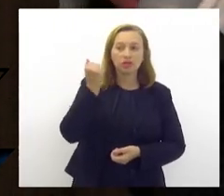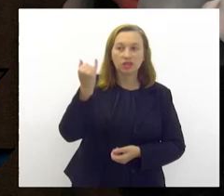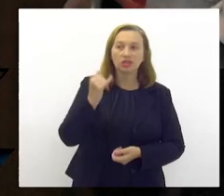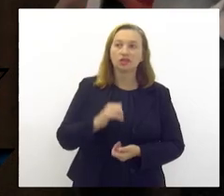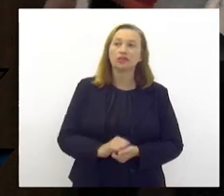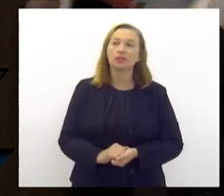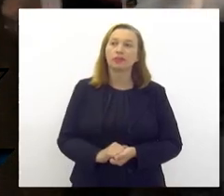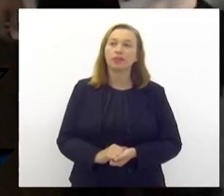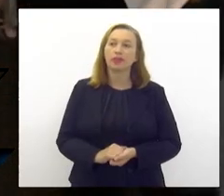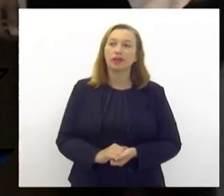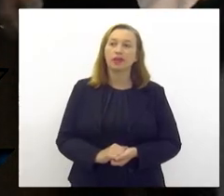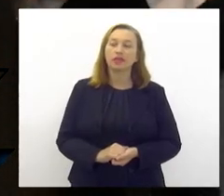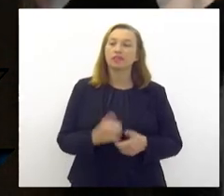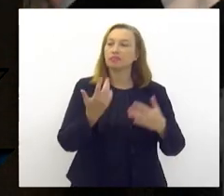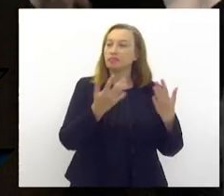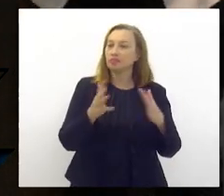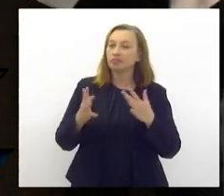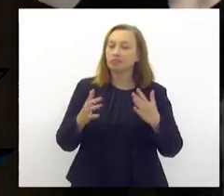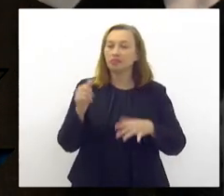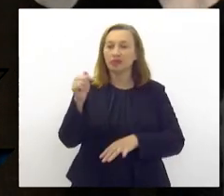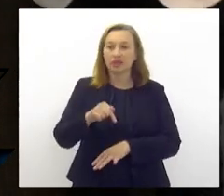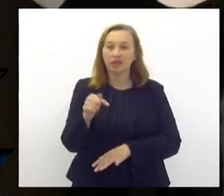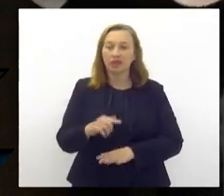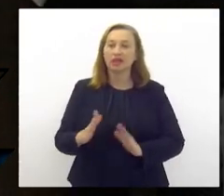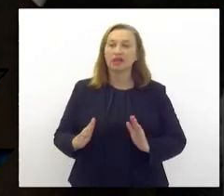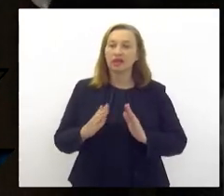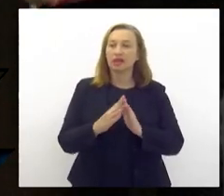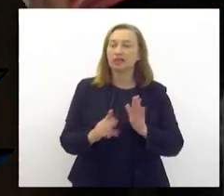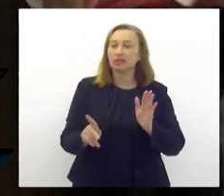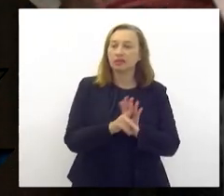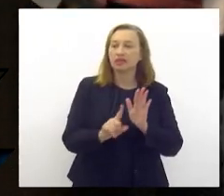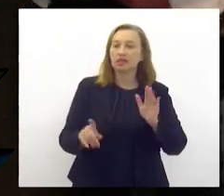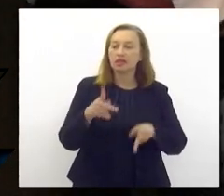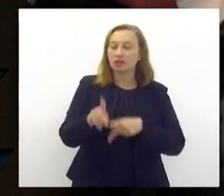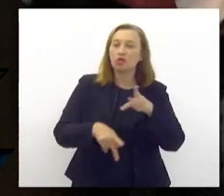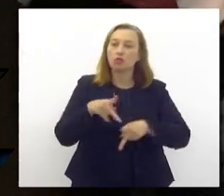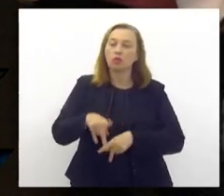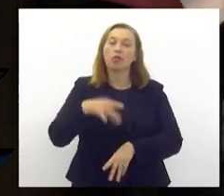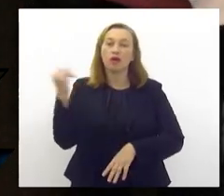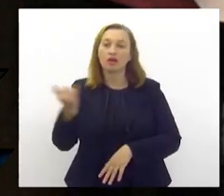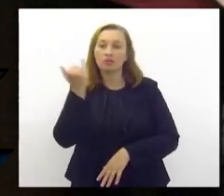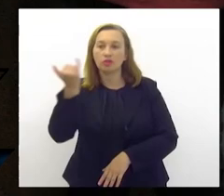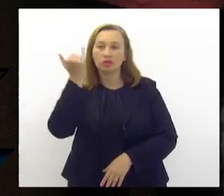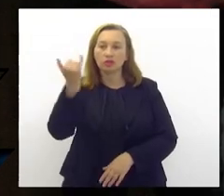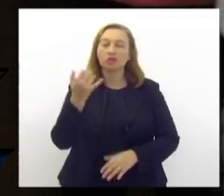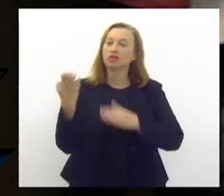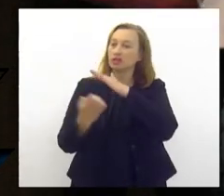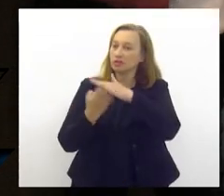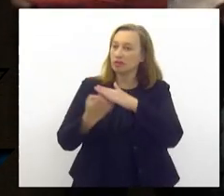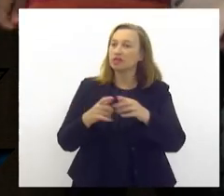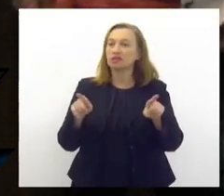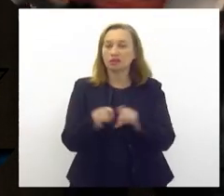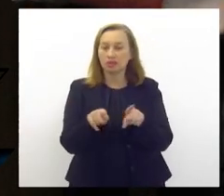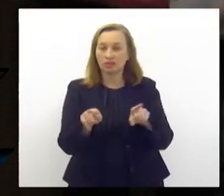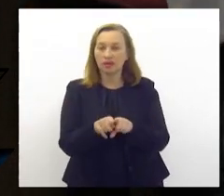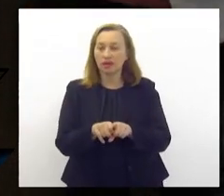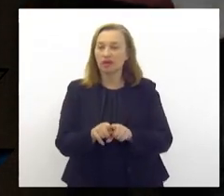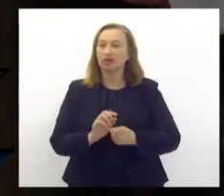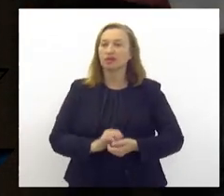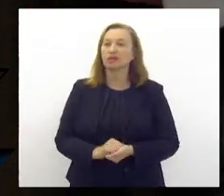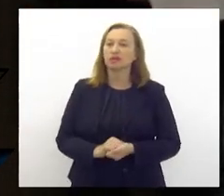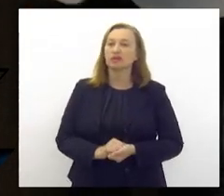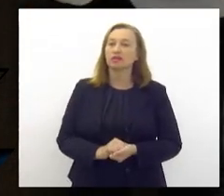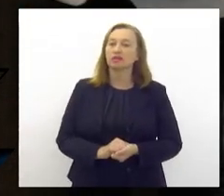gente ressaltar aqui na Casa do Povo a importância tanto dessa empresa como também